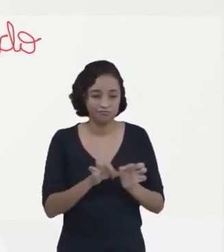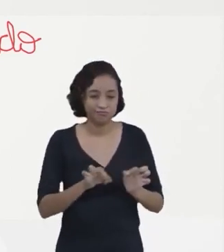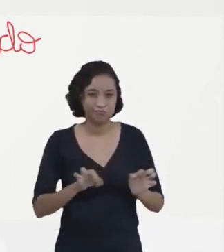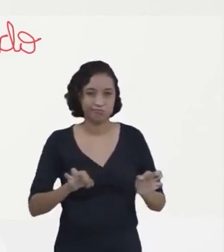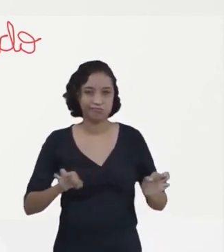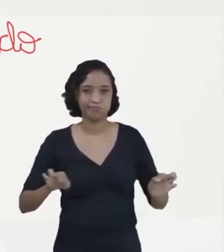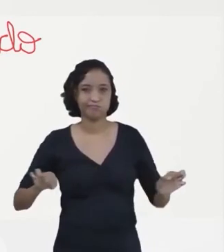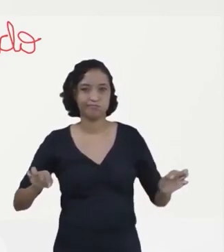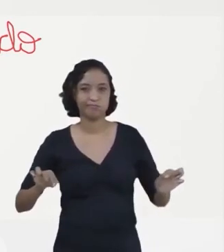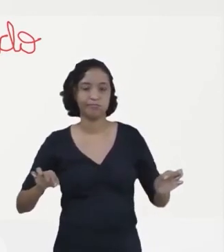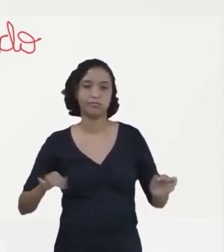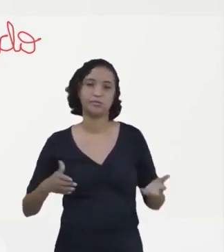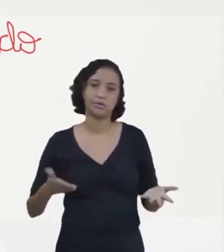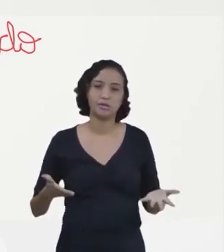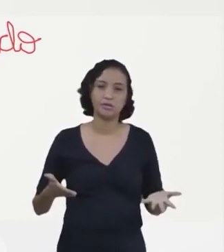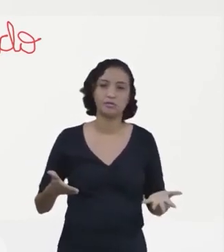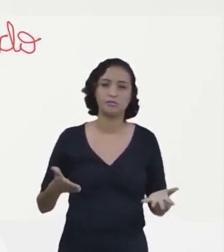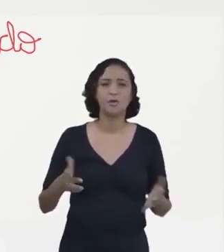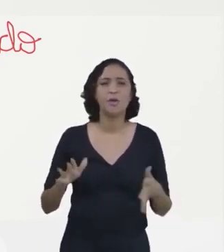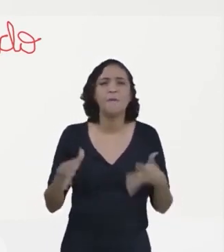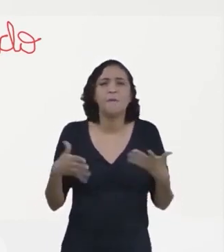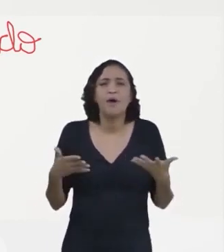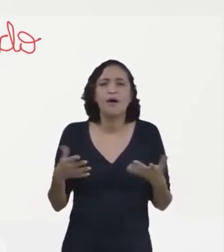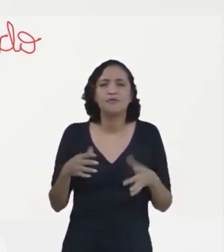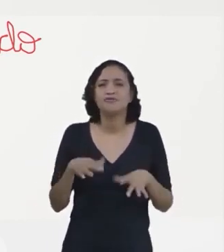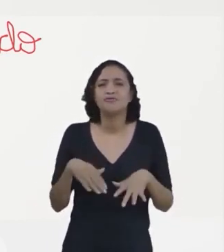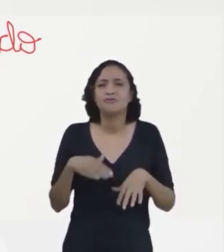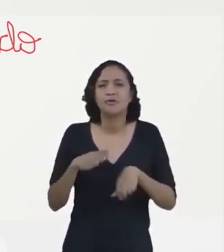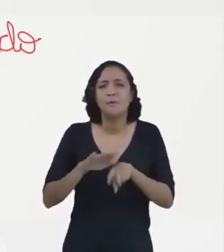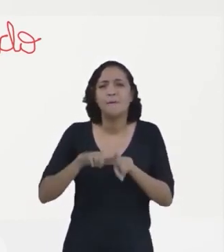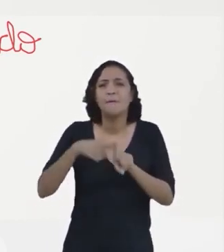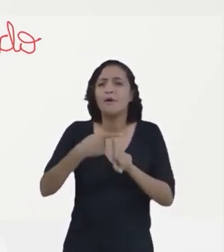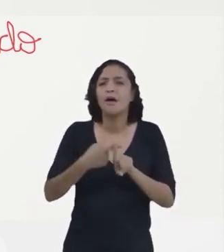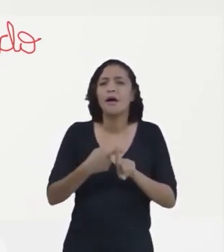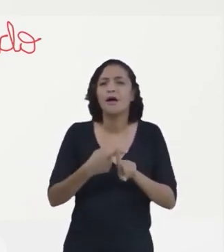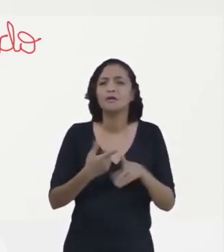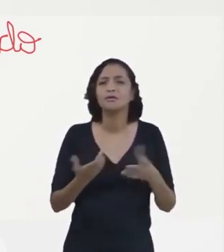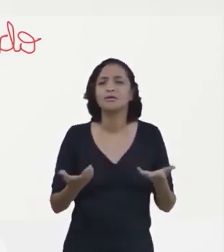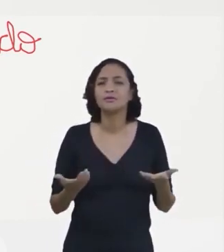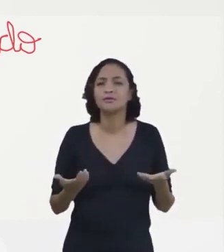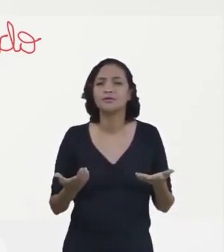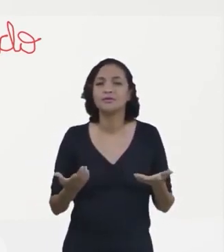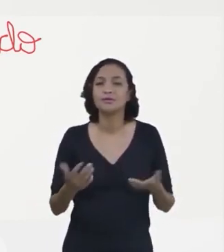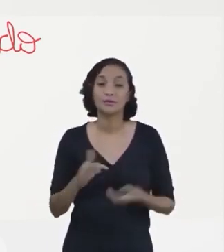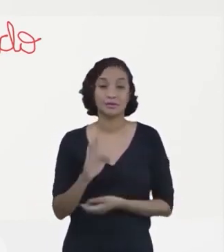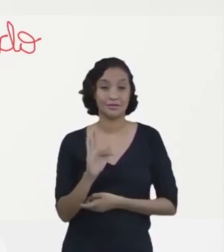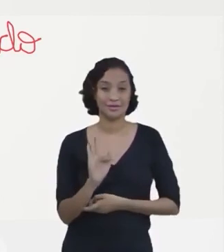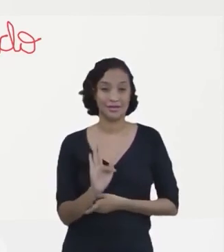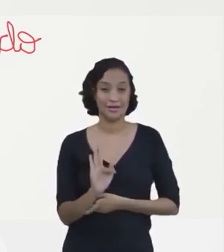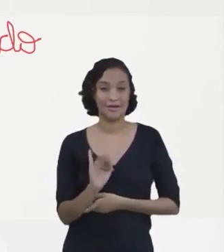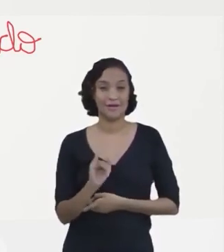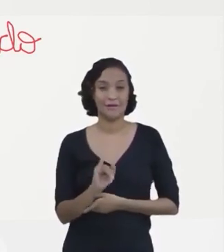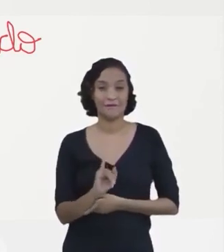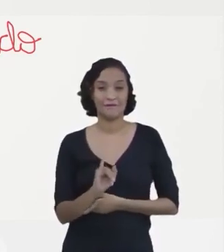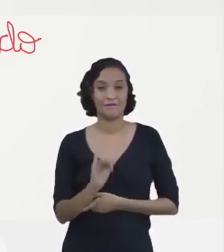Corda, tecido, quem mais? O que mais? Fita. A